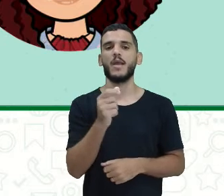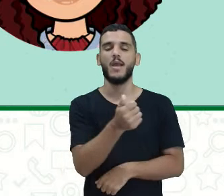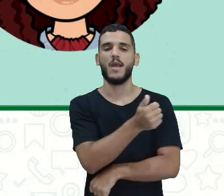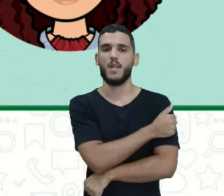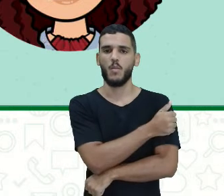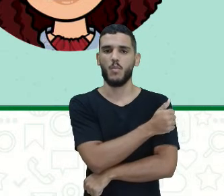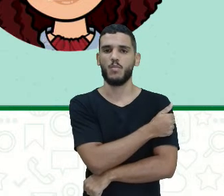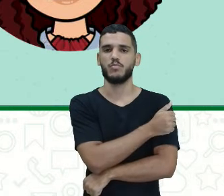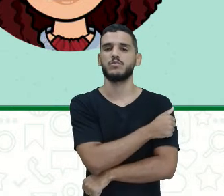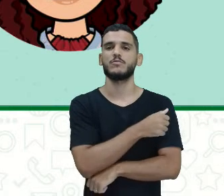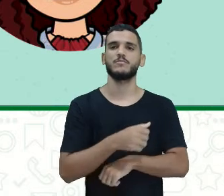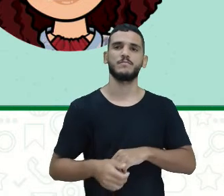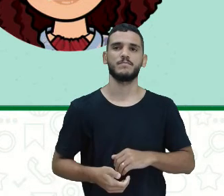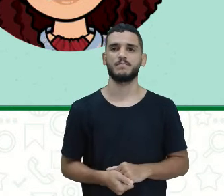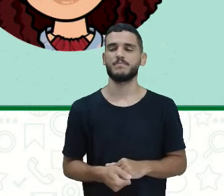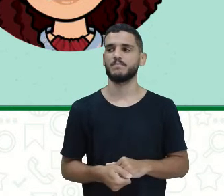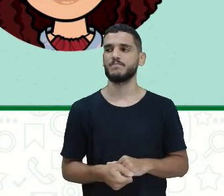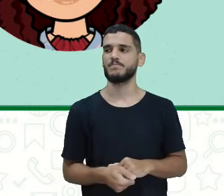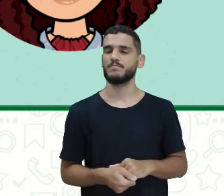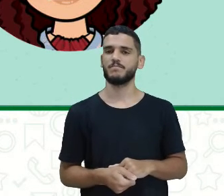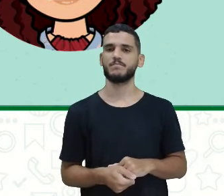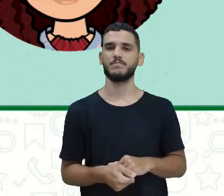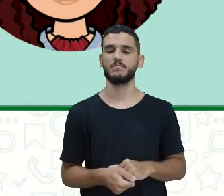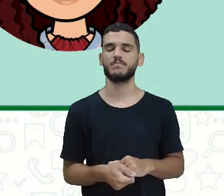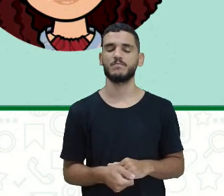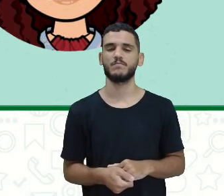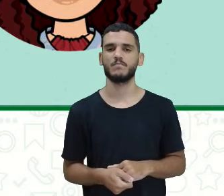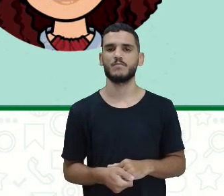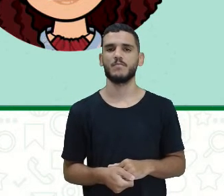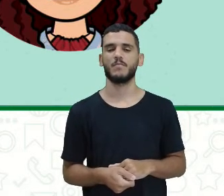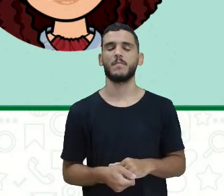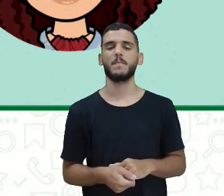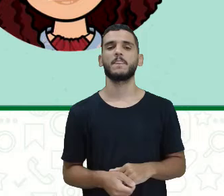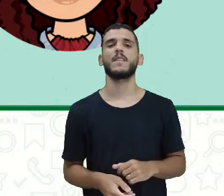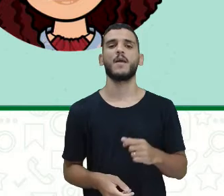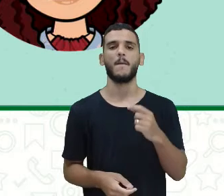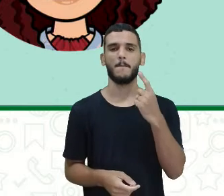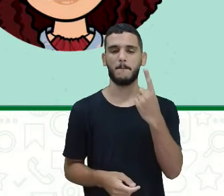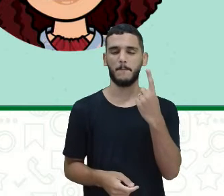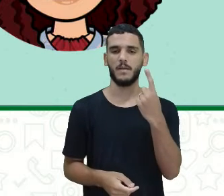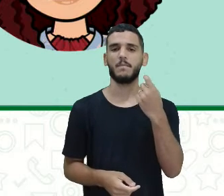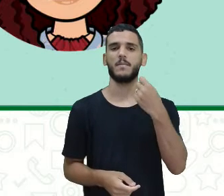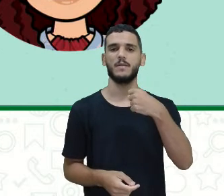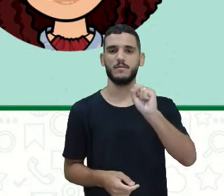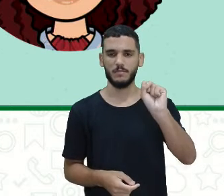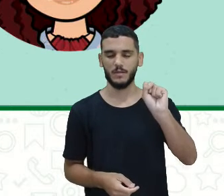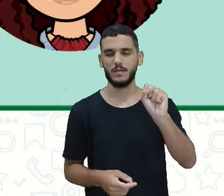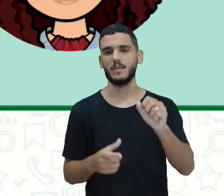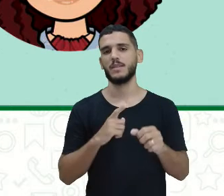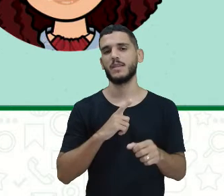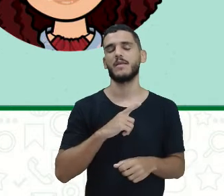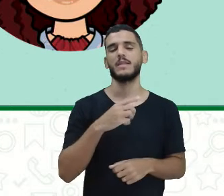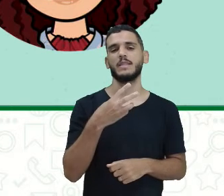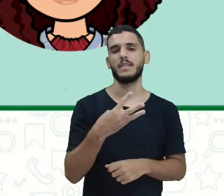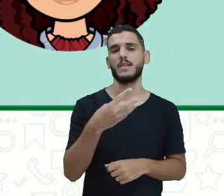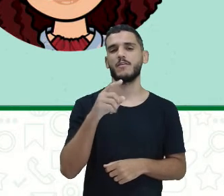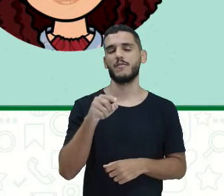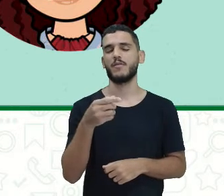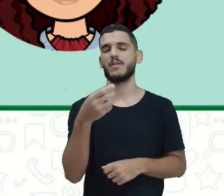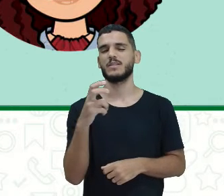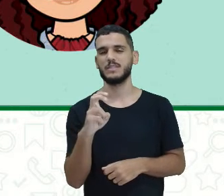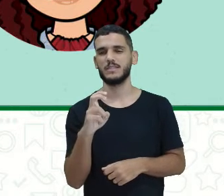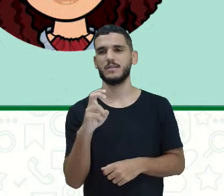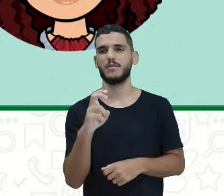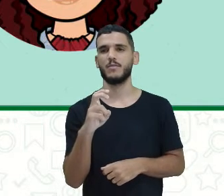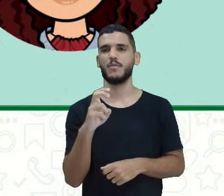determinado ano. Ou seja, no primeiro bimestre ele teve 3,5. Foi